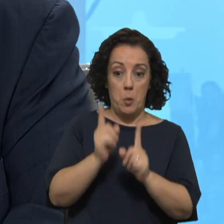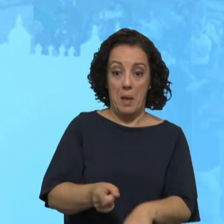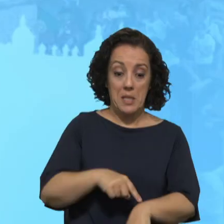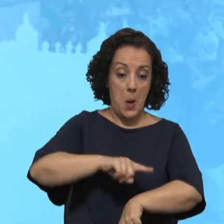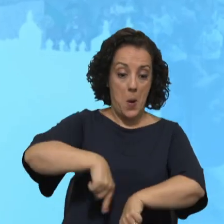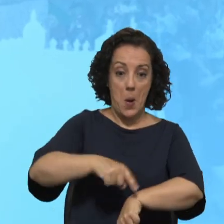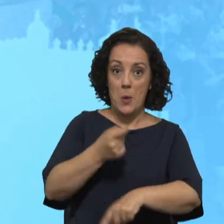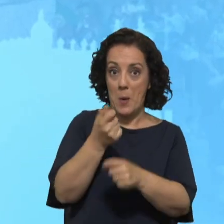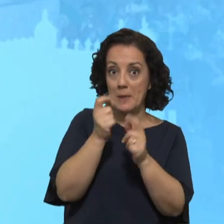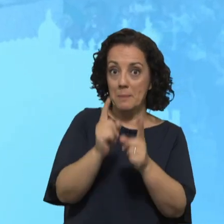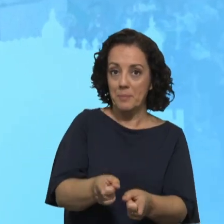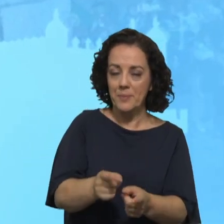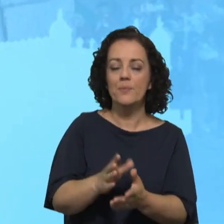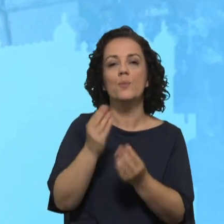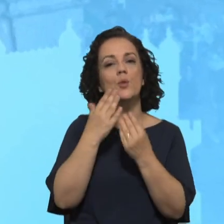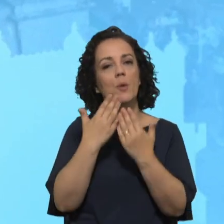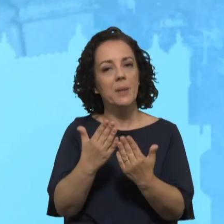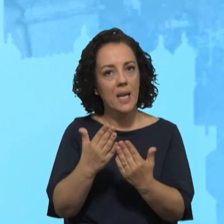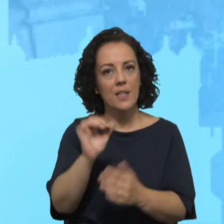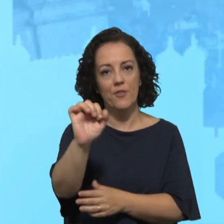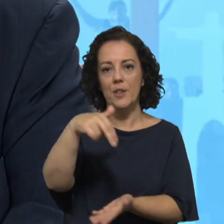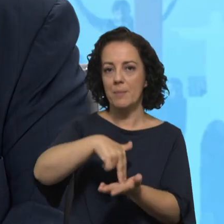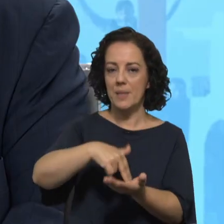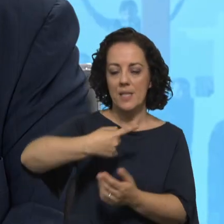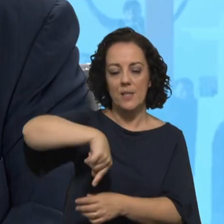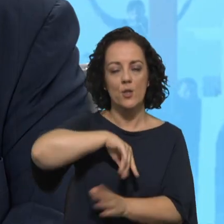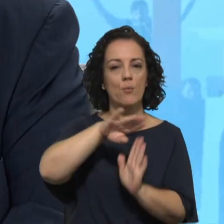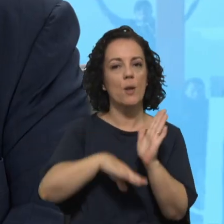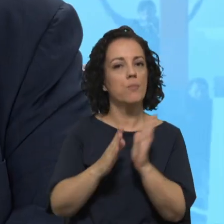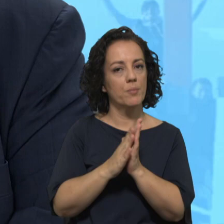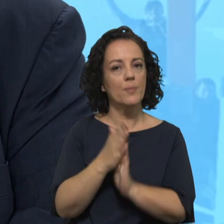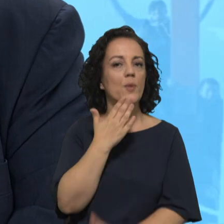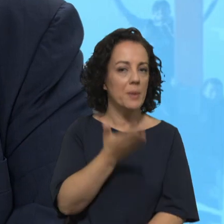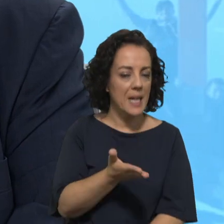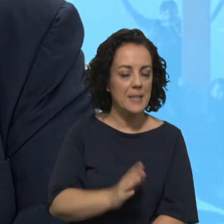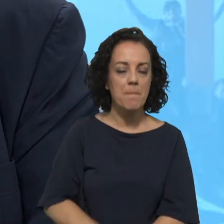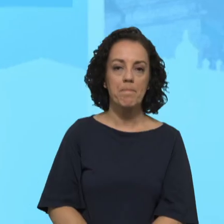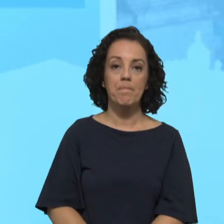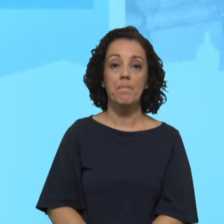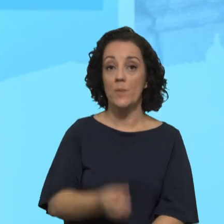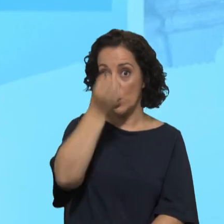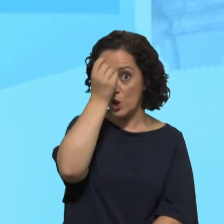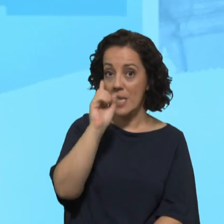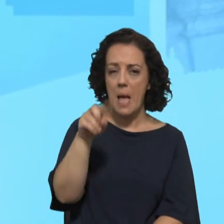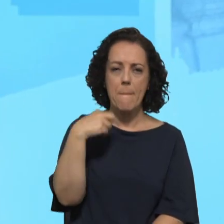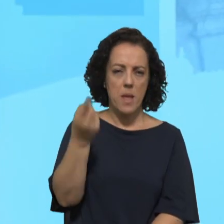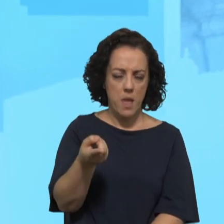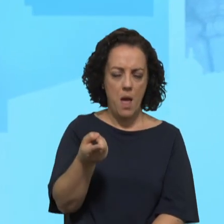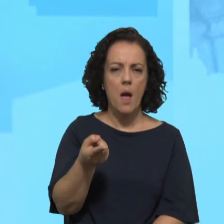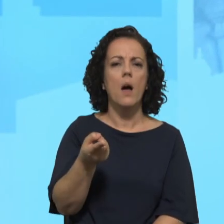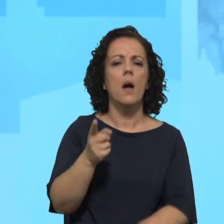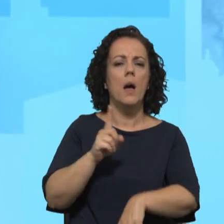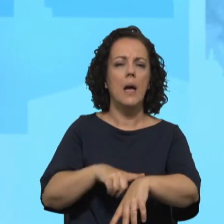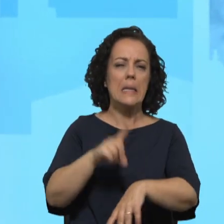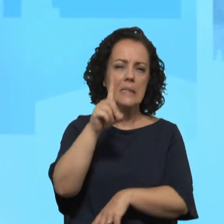algumas horas. Muito obrigado pela sua presença hoje aqui entre nós do programa Eclésia. Muito obrigado. Lembro que amanhã, alguns minutos após as